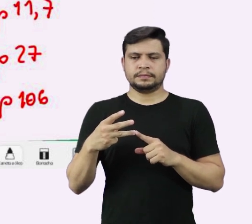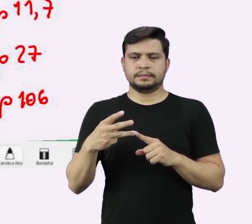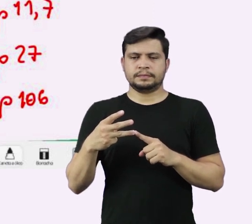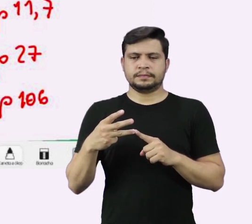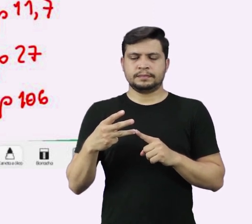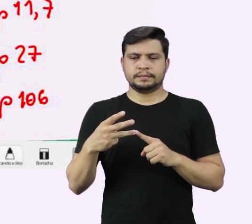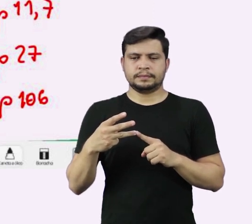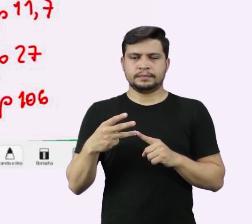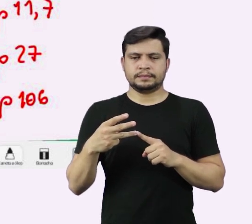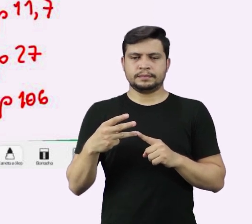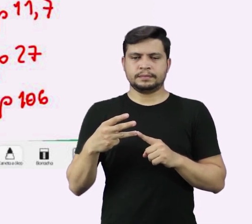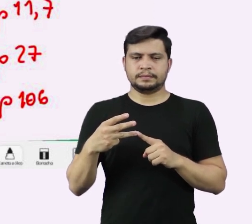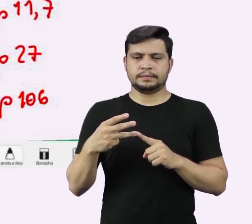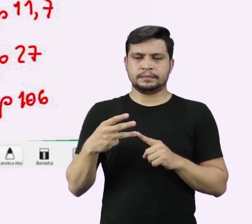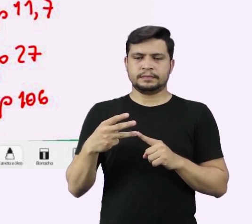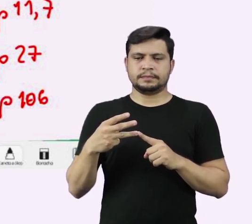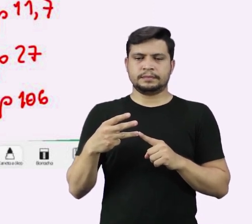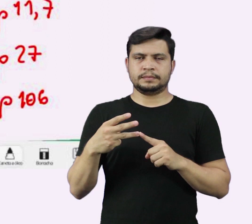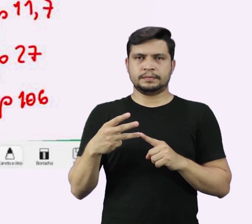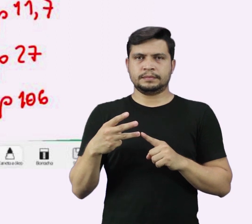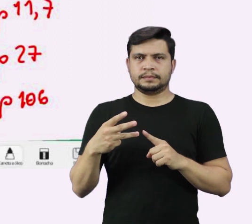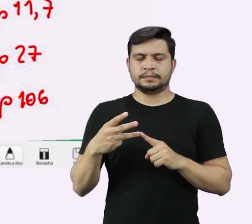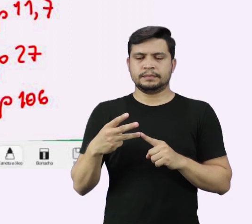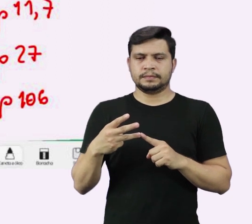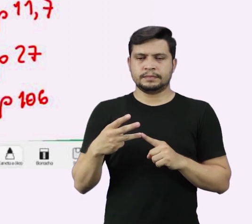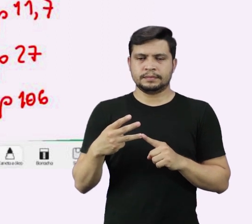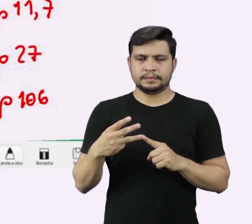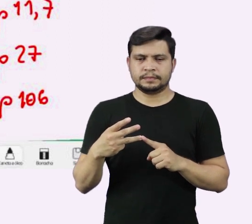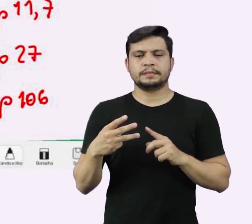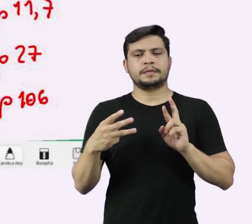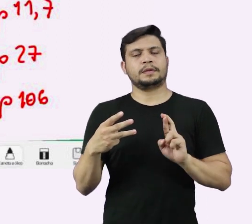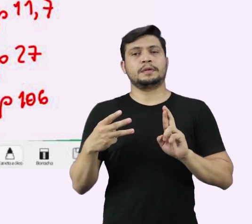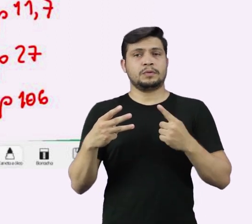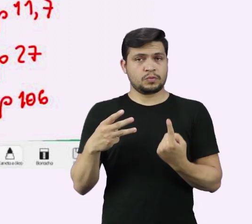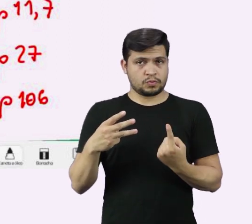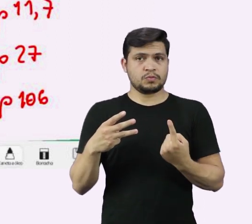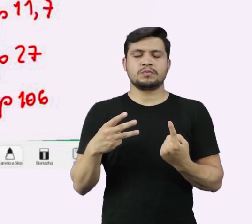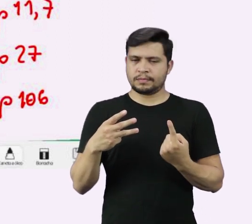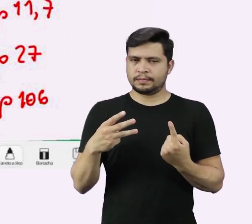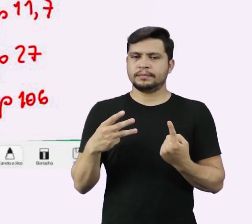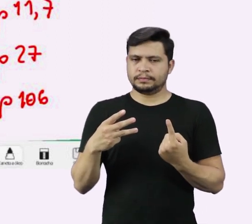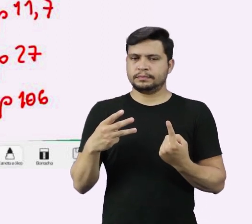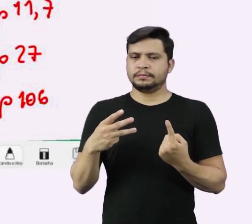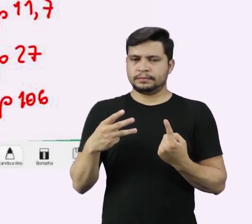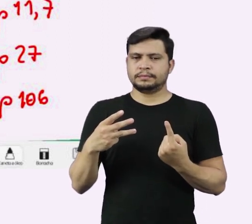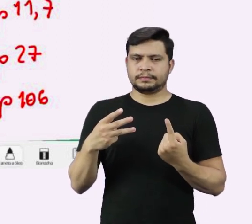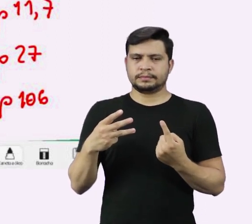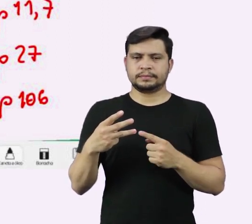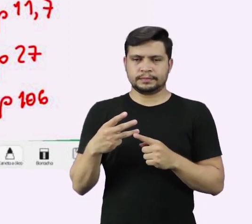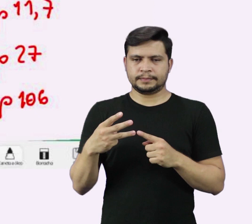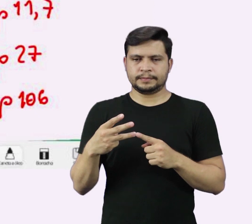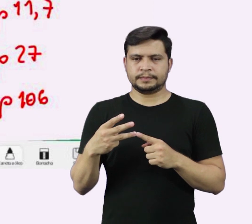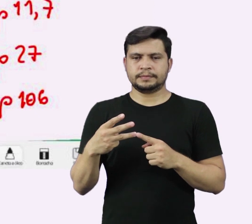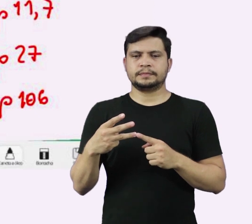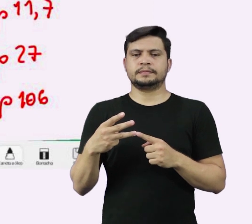mas também é menor do que o R1, então tem que vir de forma crescente, então o R1 vem na sequência. Então o R1, que é menor